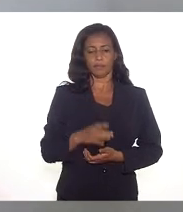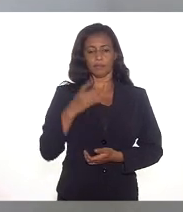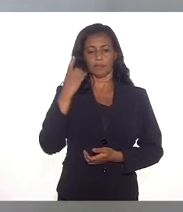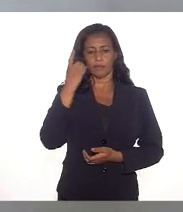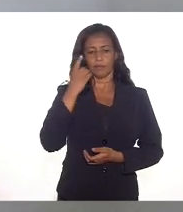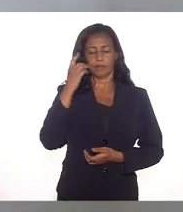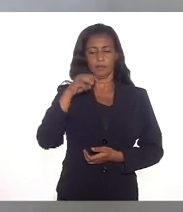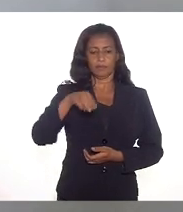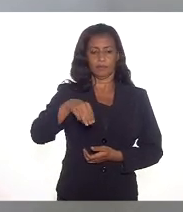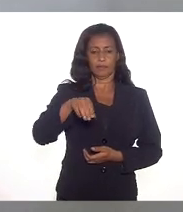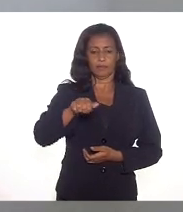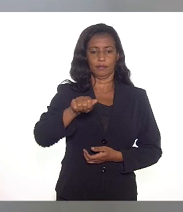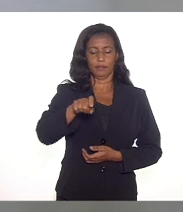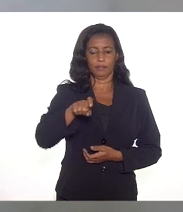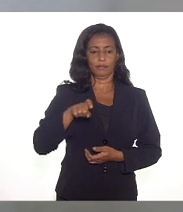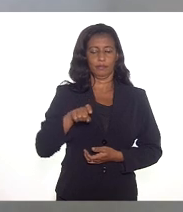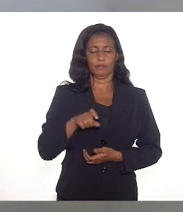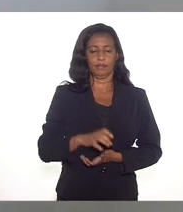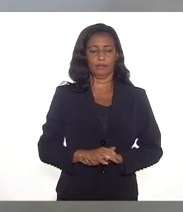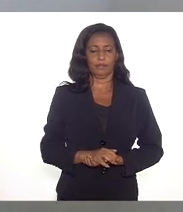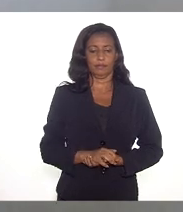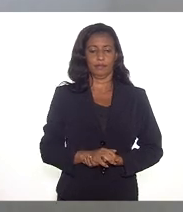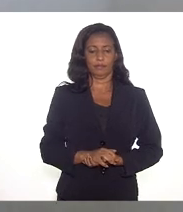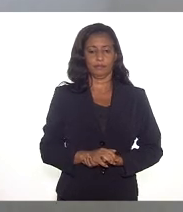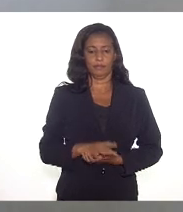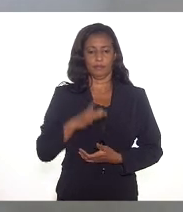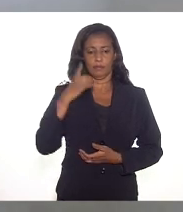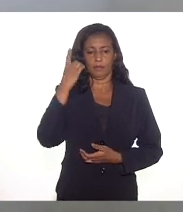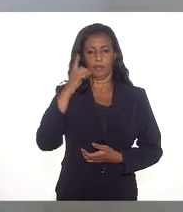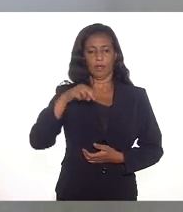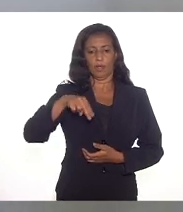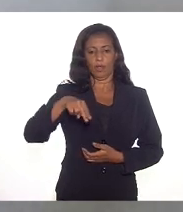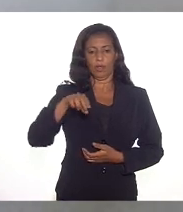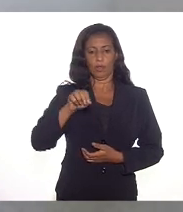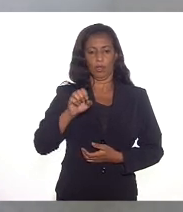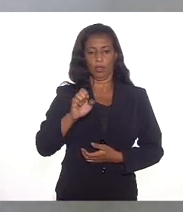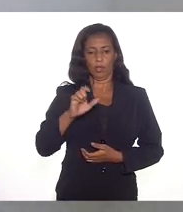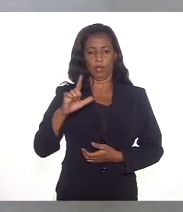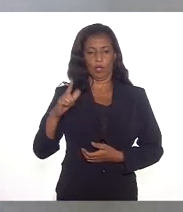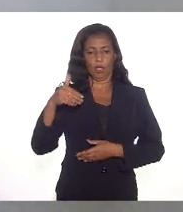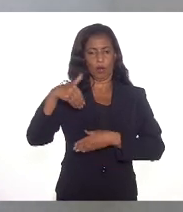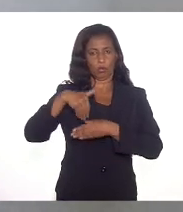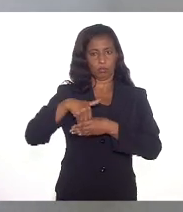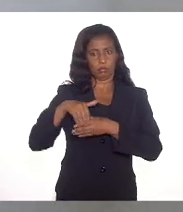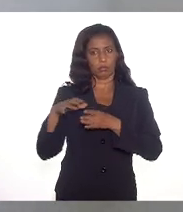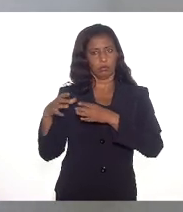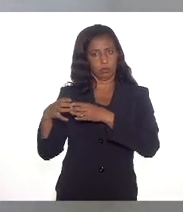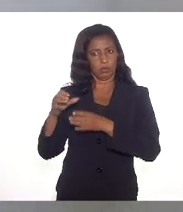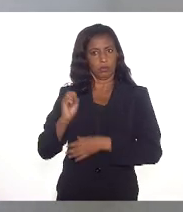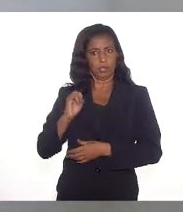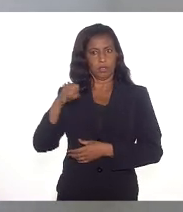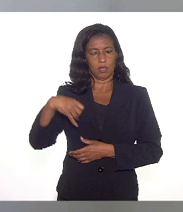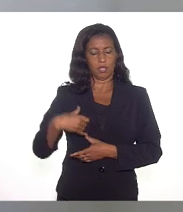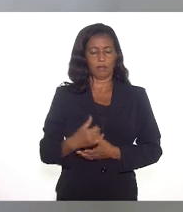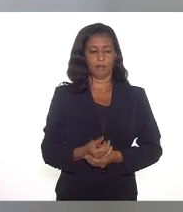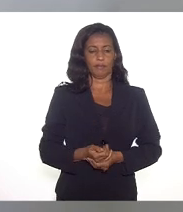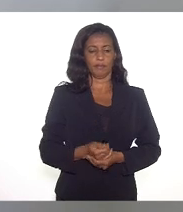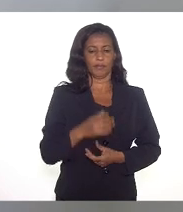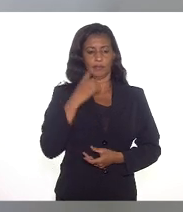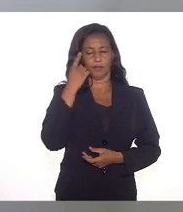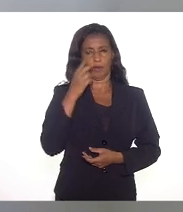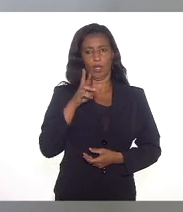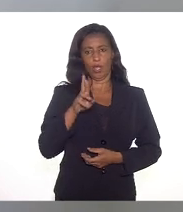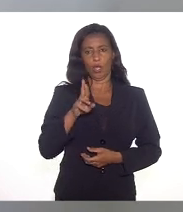Deputado Max Lemos. Deputado Noel de Carvalho votou no grupo sim. Deputado